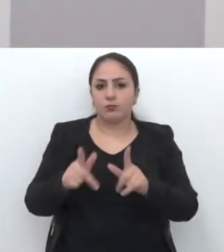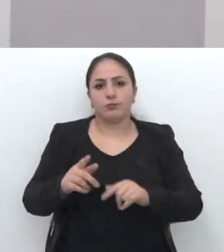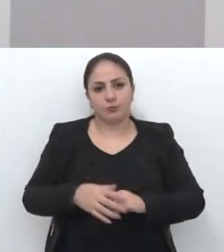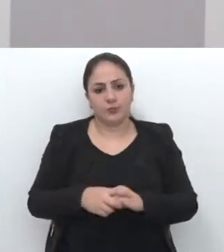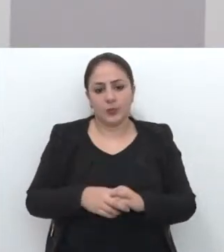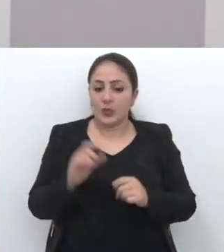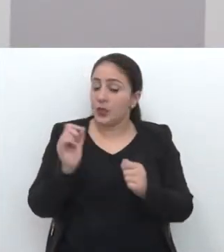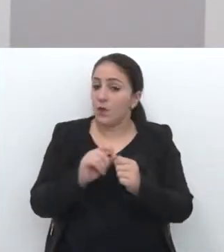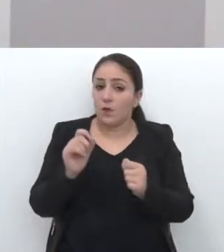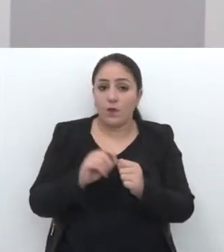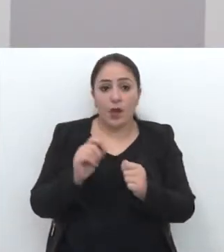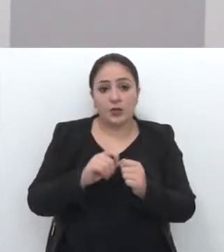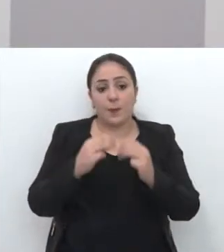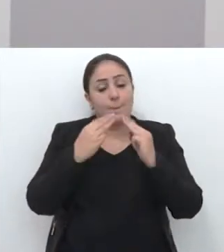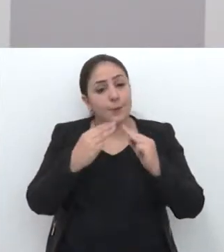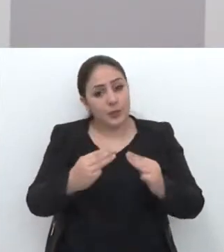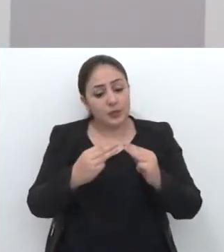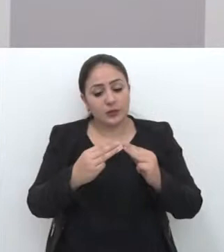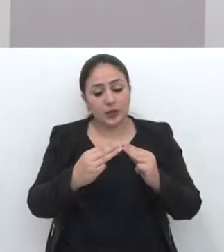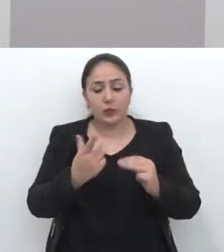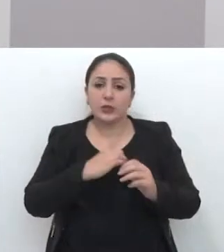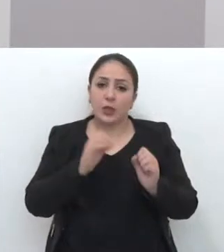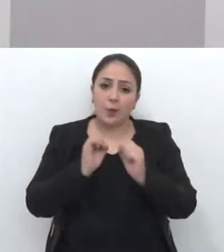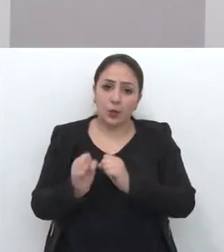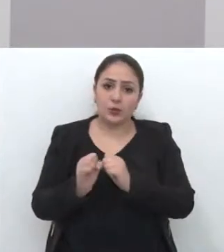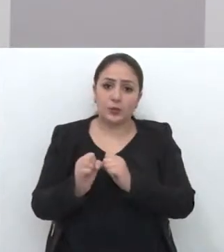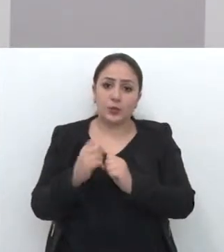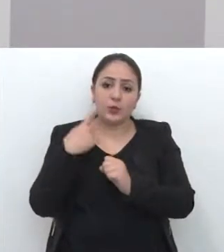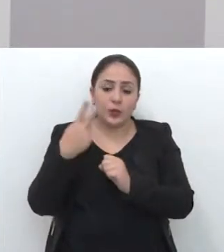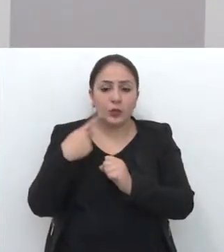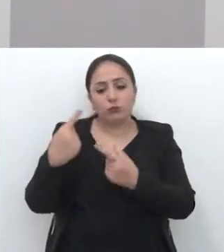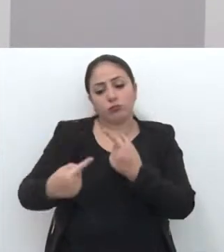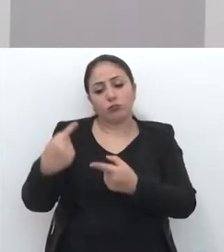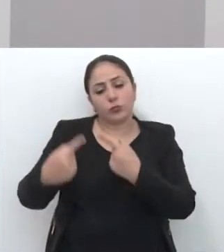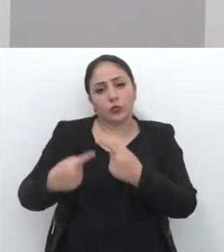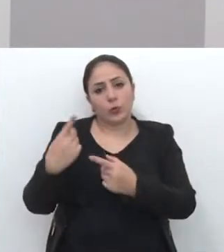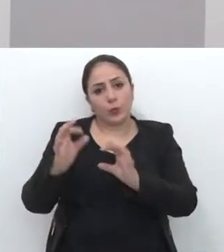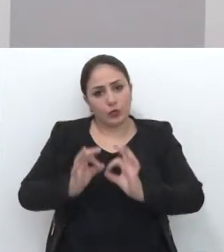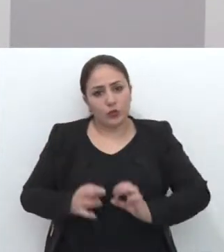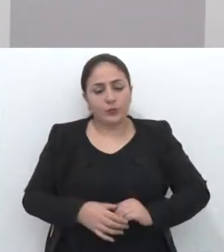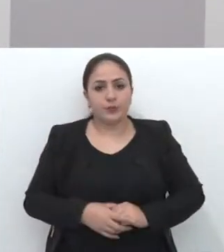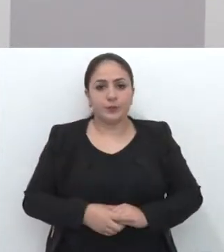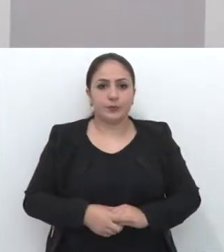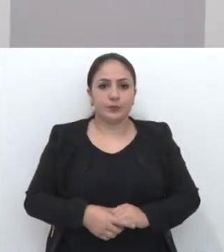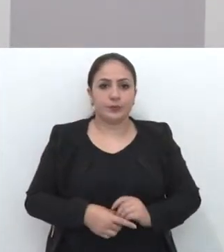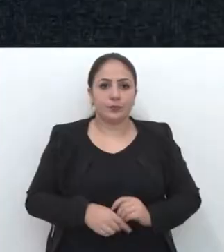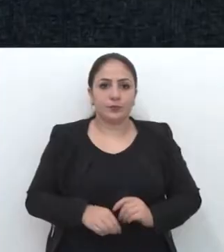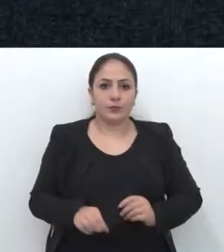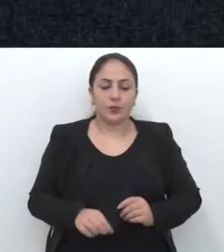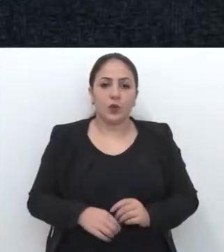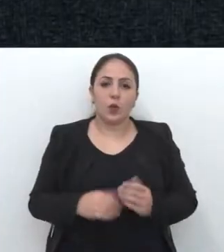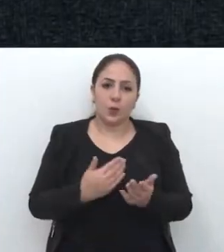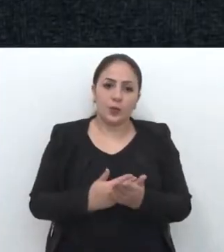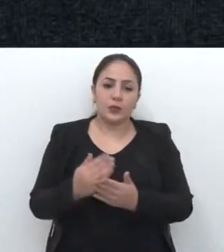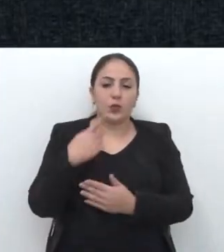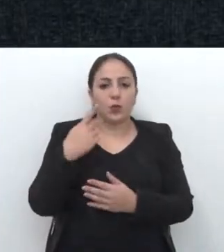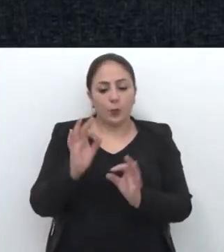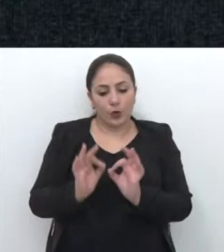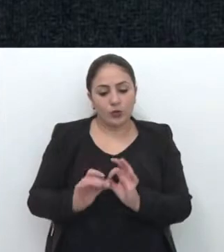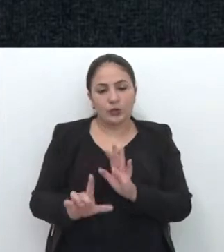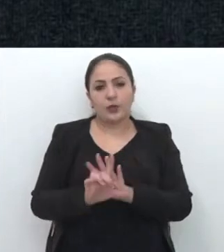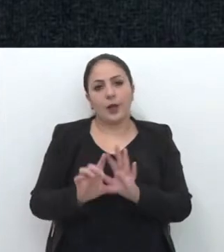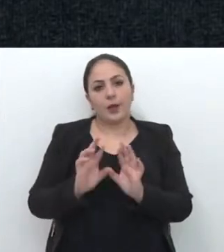está totalmente equivocada e não faz o seu dever de dar a possibilidade dos vereadores discutirem os seus projetos. Desde o